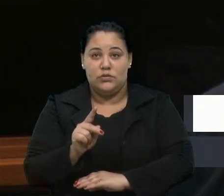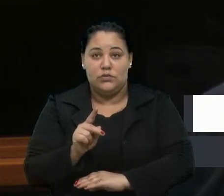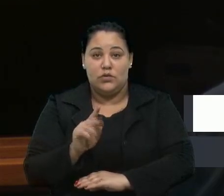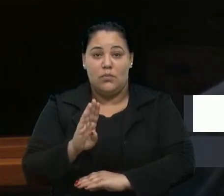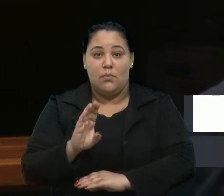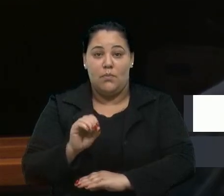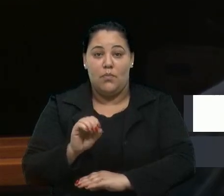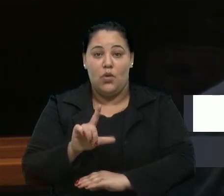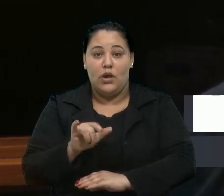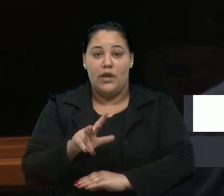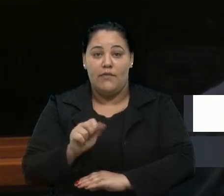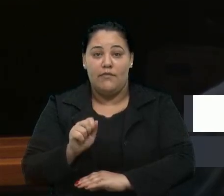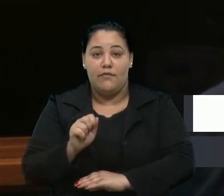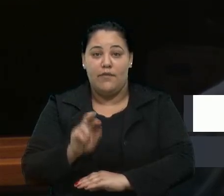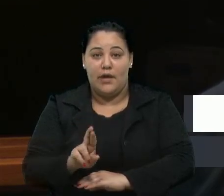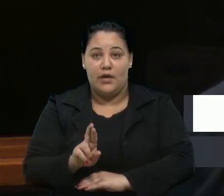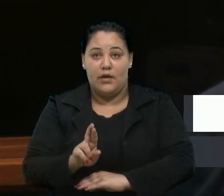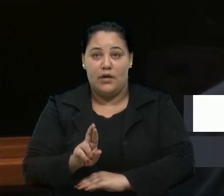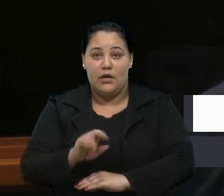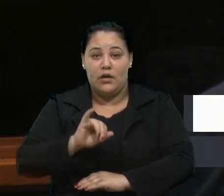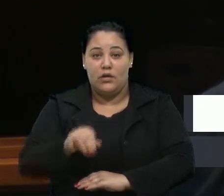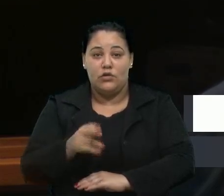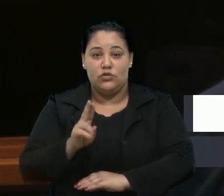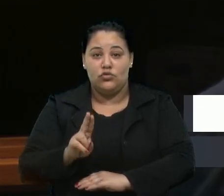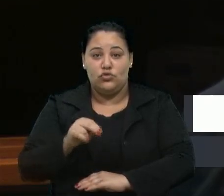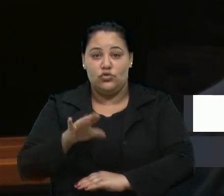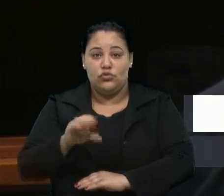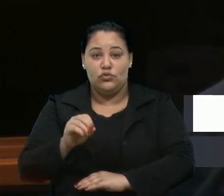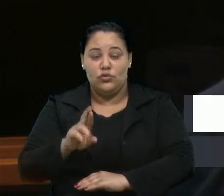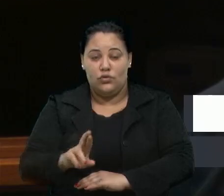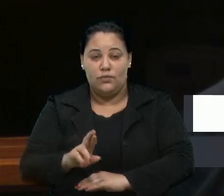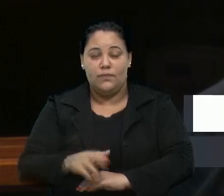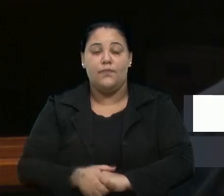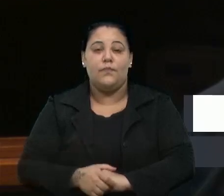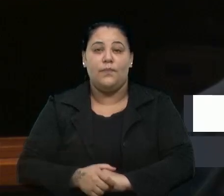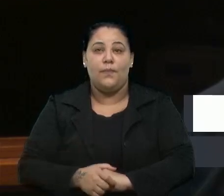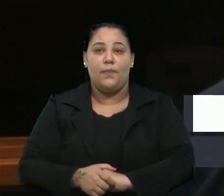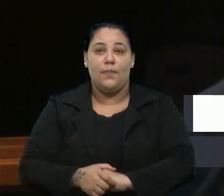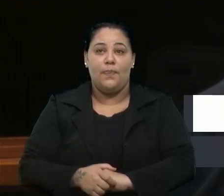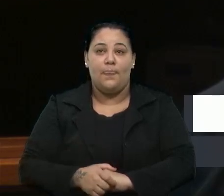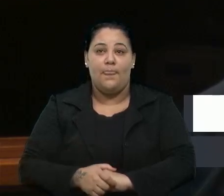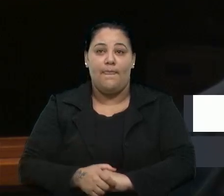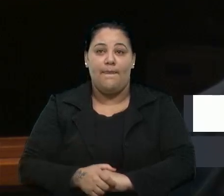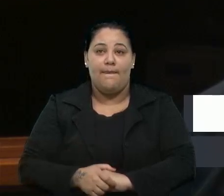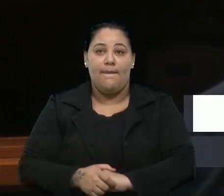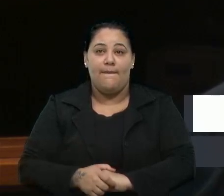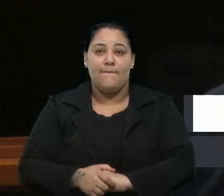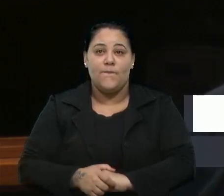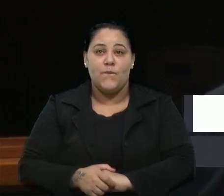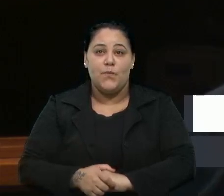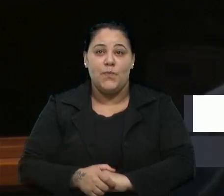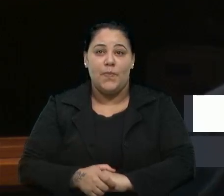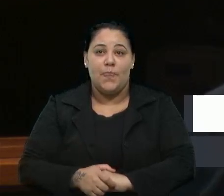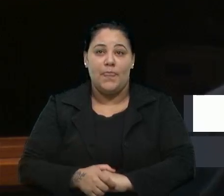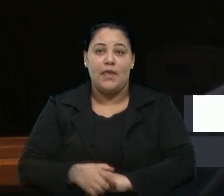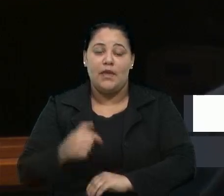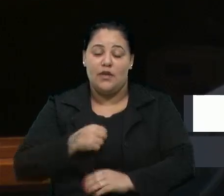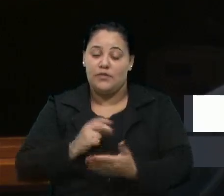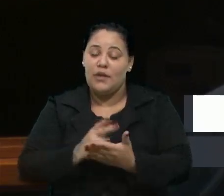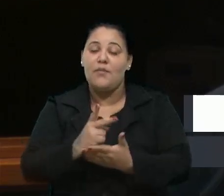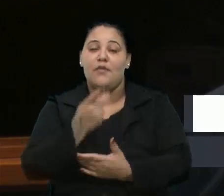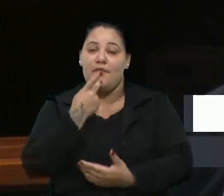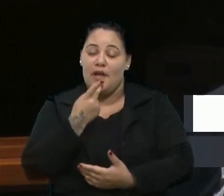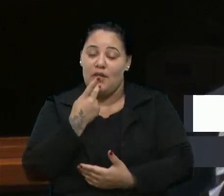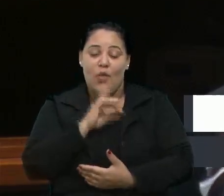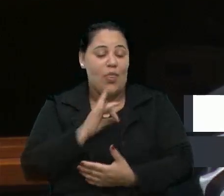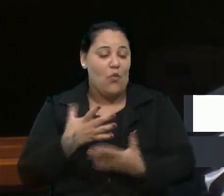Bolívar Killing Júnior. E tomada, né, eu não canso de falar